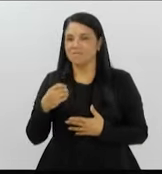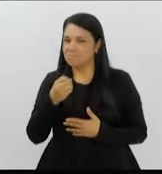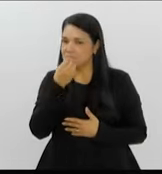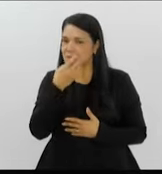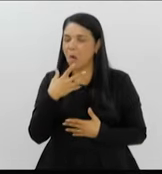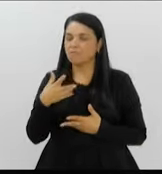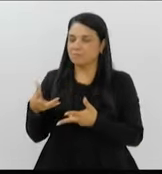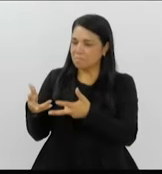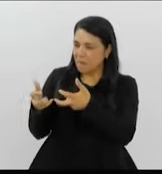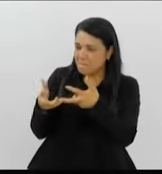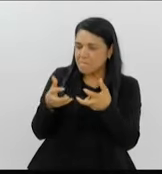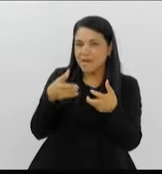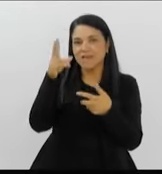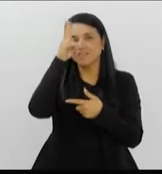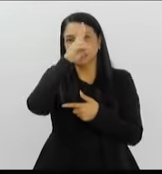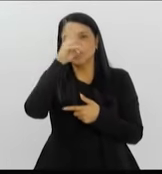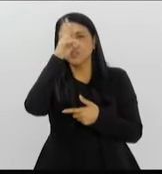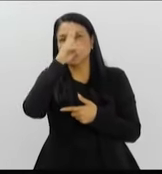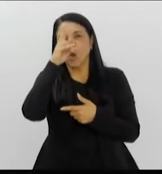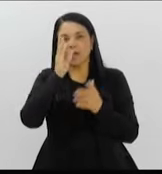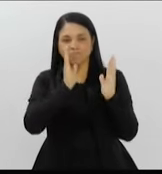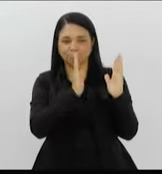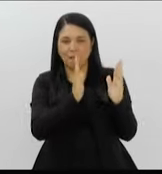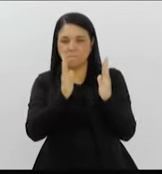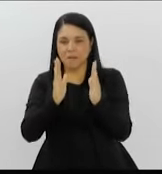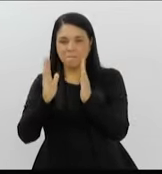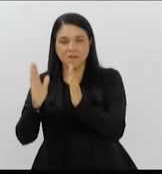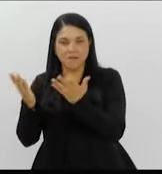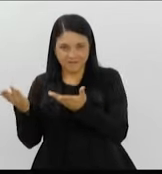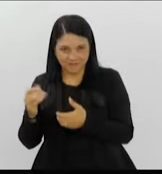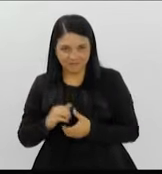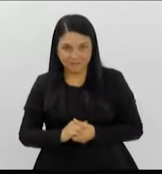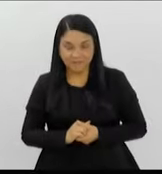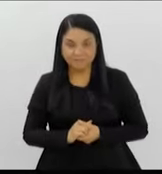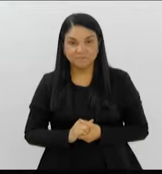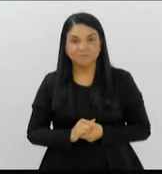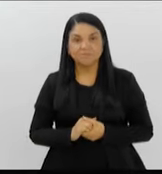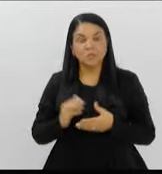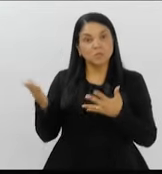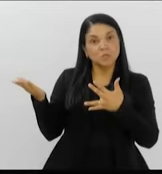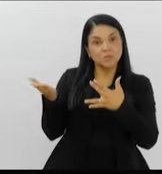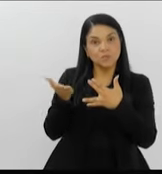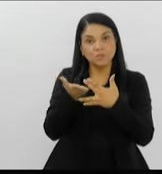sentir a história de cada tempo. Mas, no intervalo,